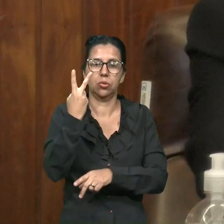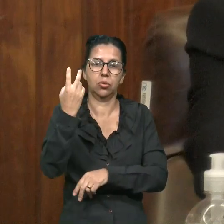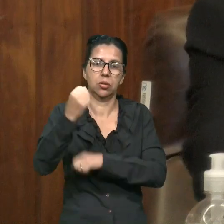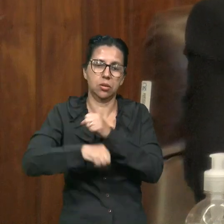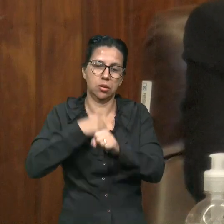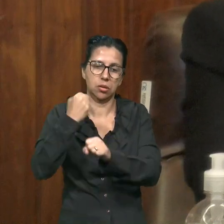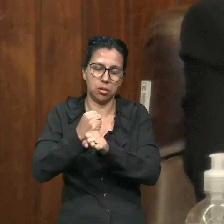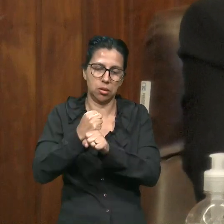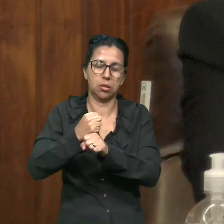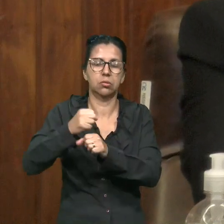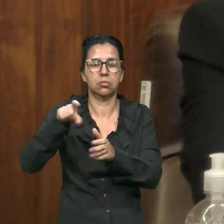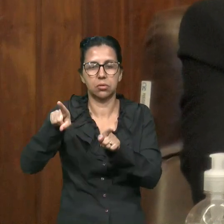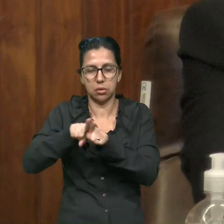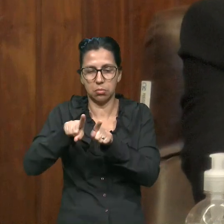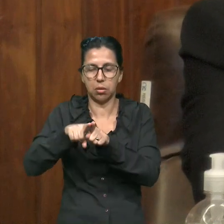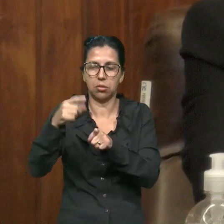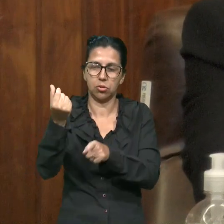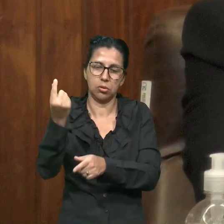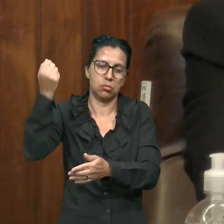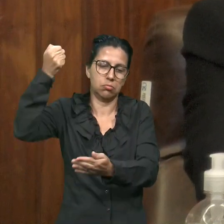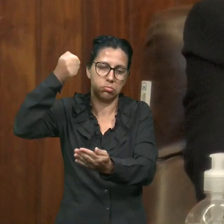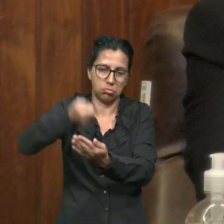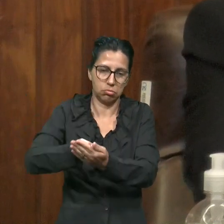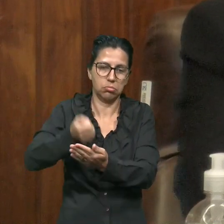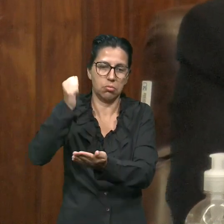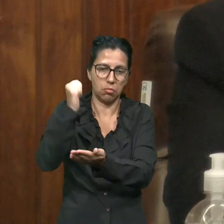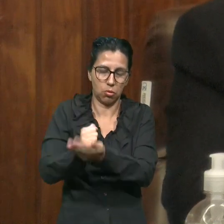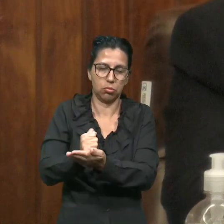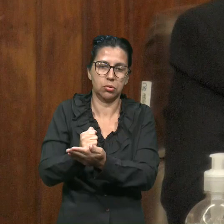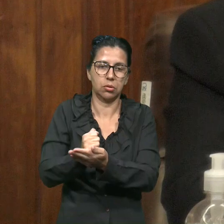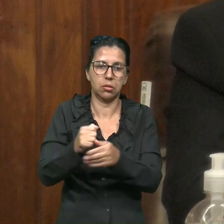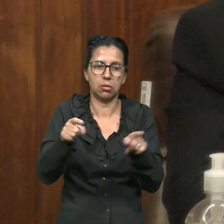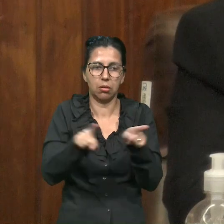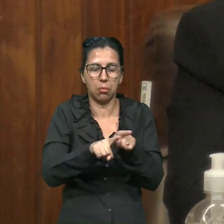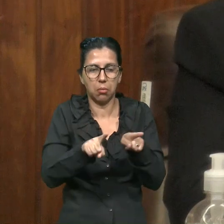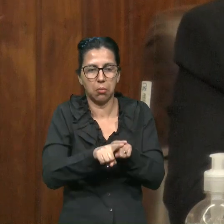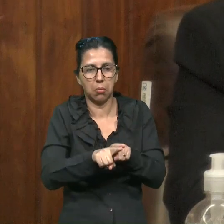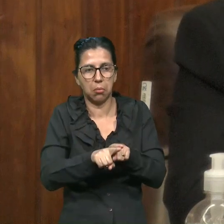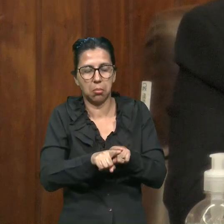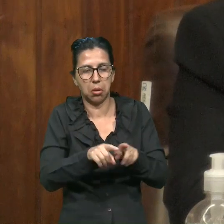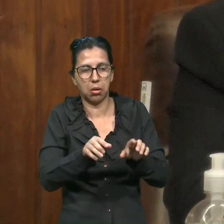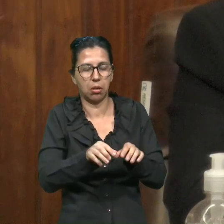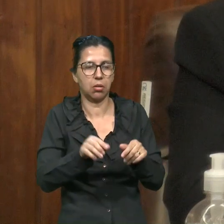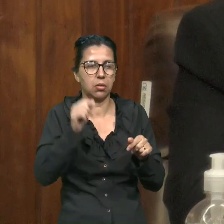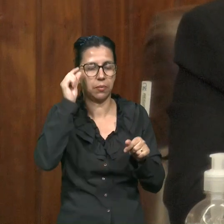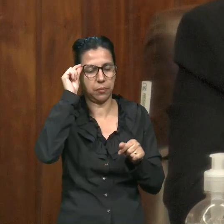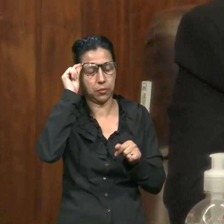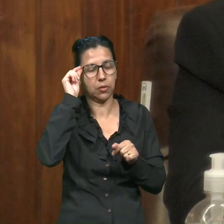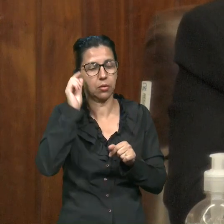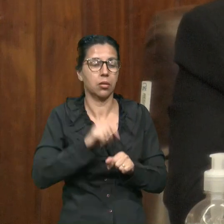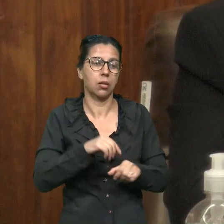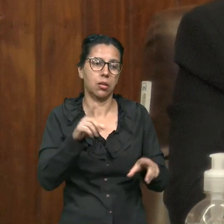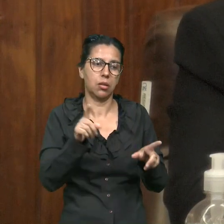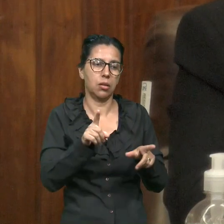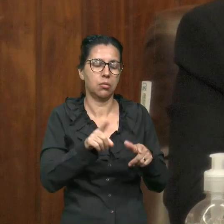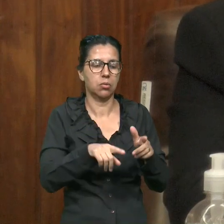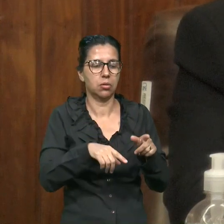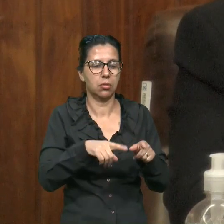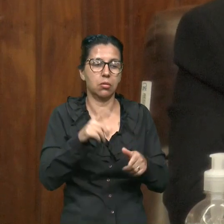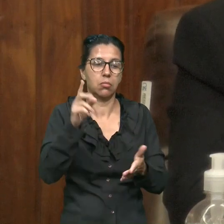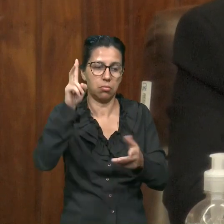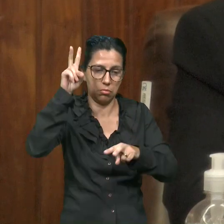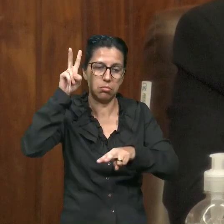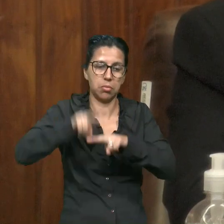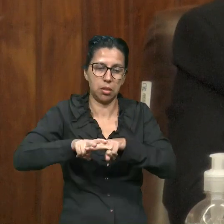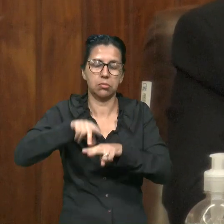multa. Artigo 93, impedir, perturbar ou fraudar a realização de qualquer ato de procedimento licitatório. Pena,